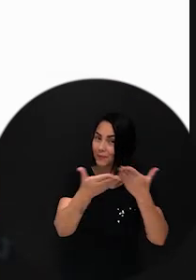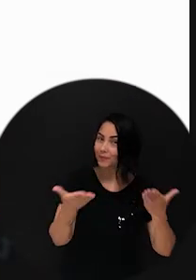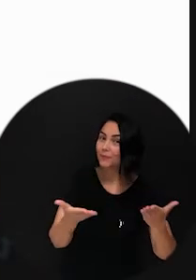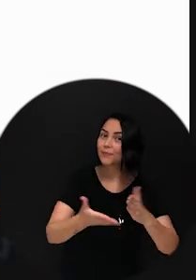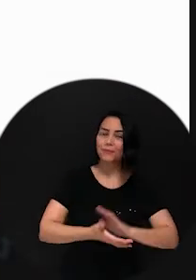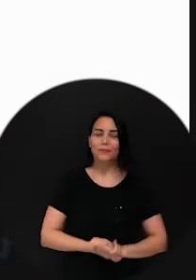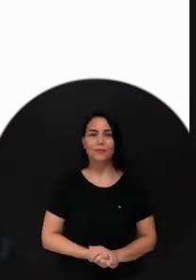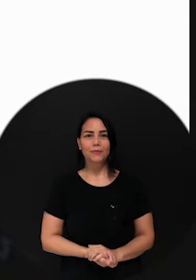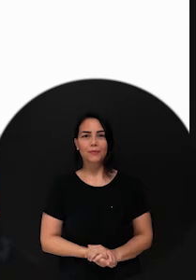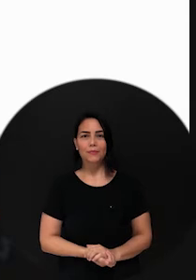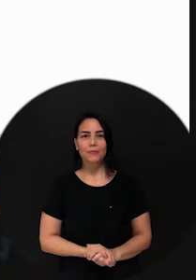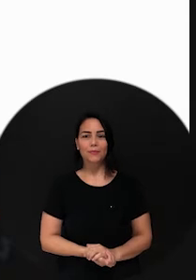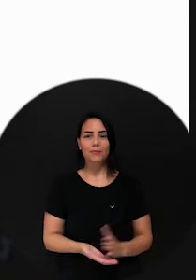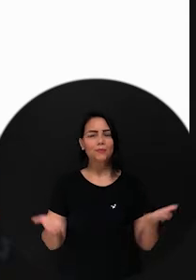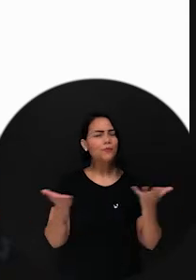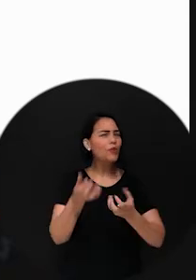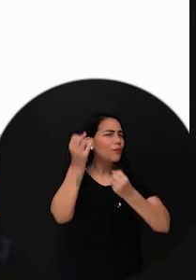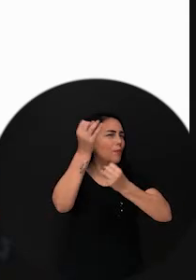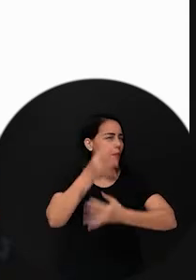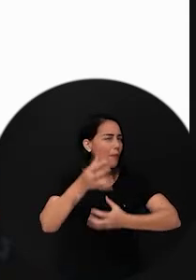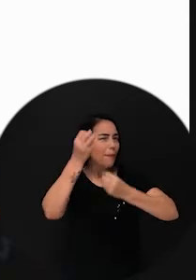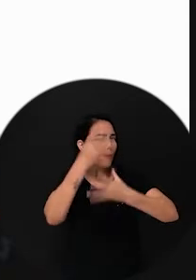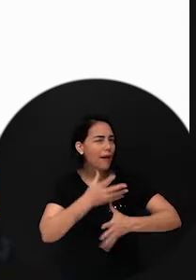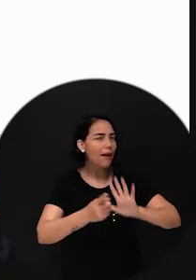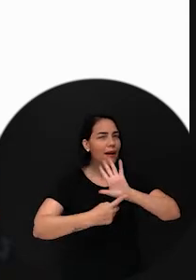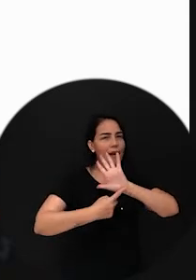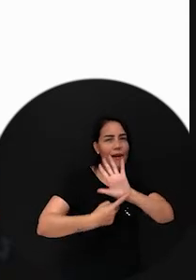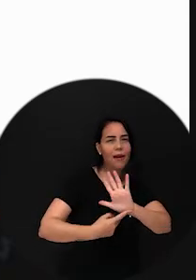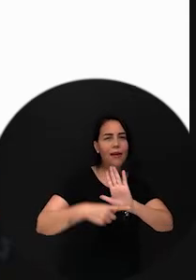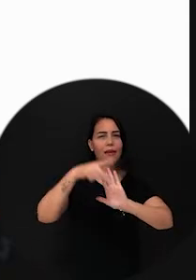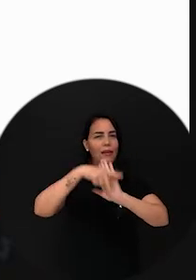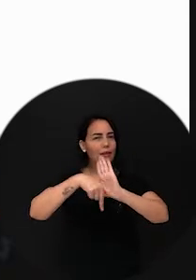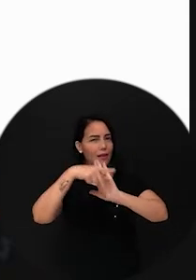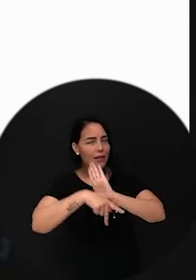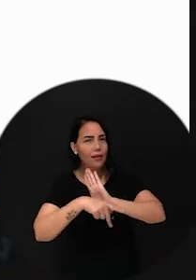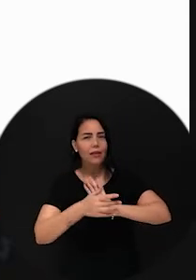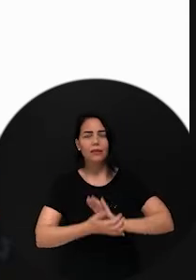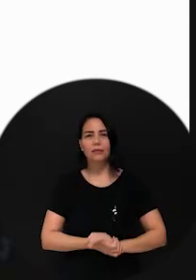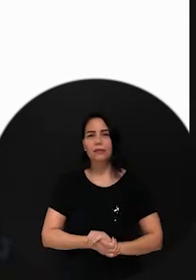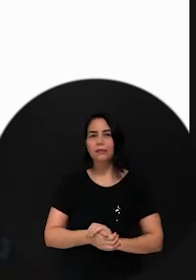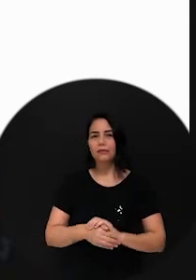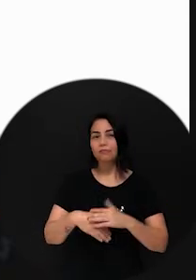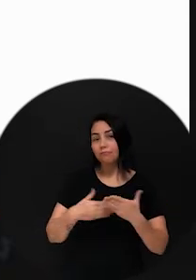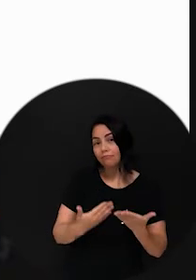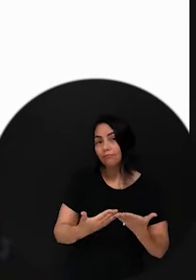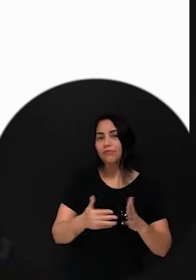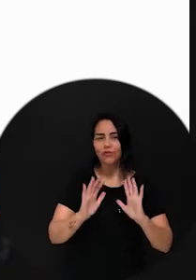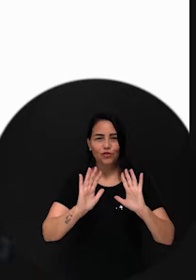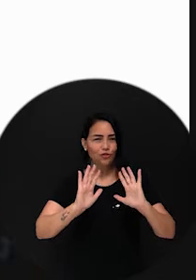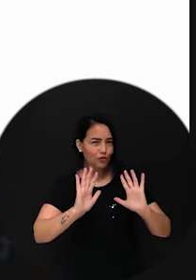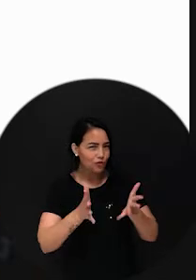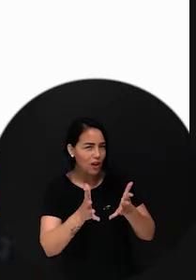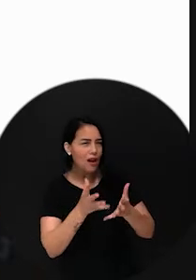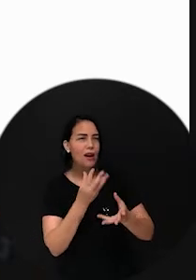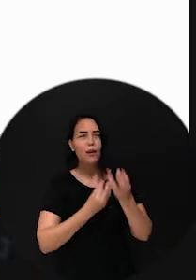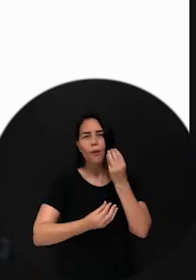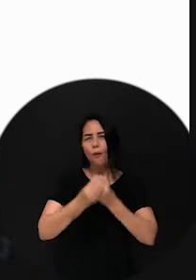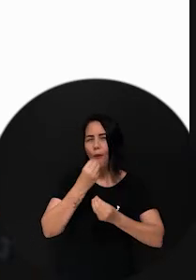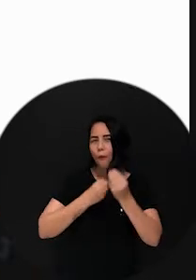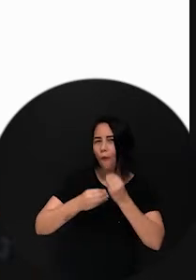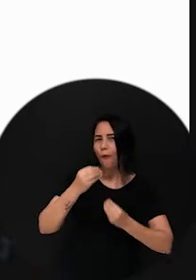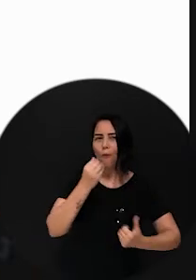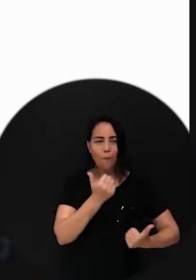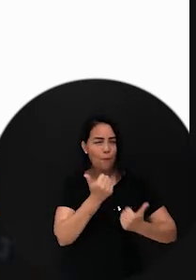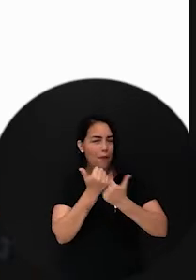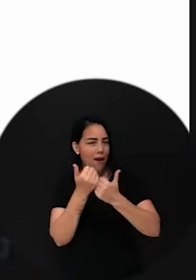Então, aqui a gente vai falar um pouquinho a apresentação do projeto. Então, a Liara já falou sobre as formas de financiamento,